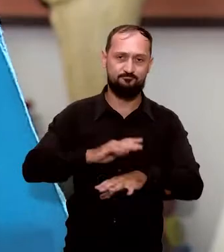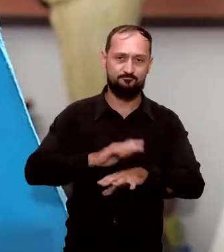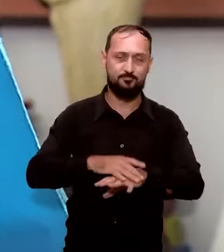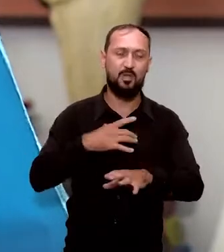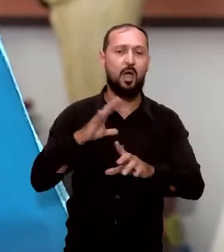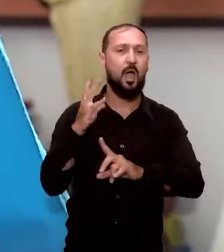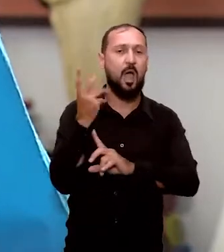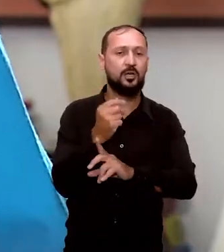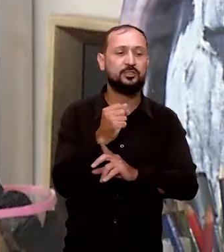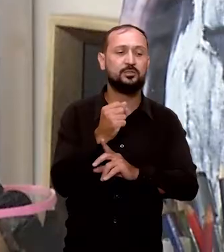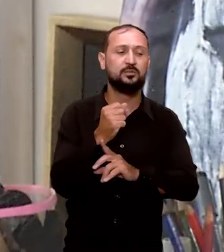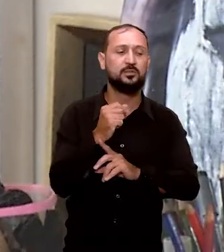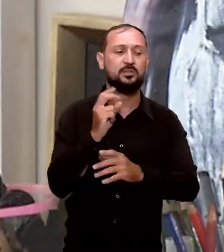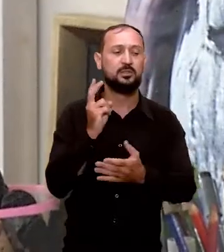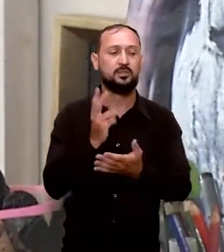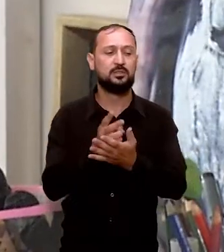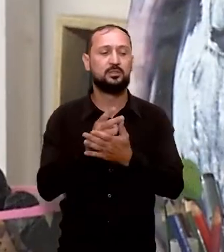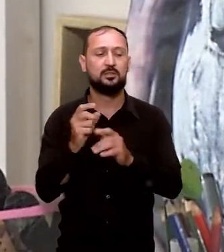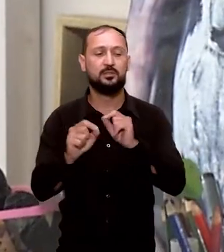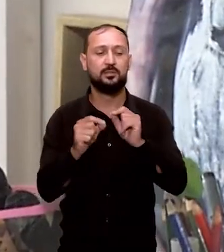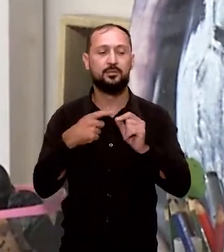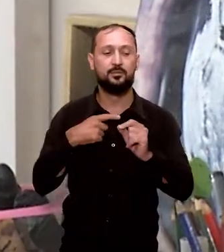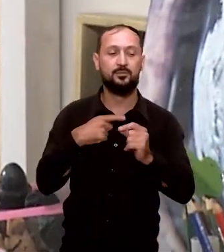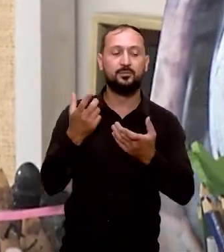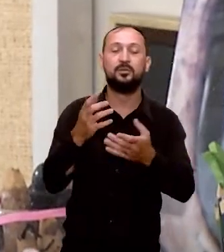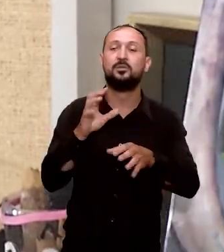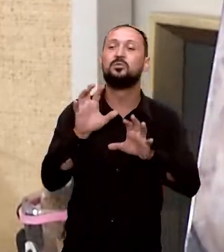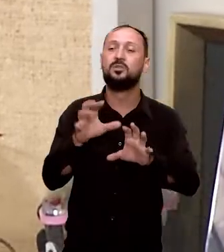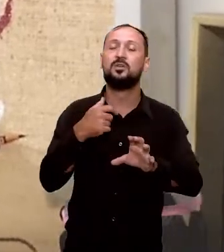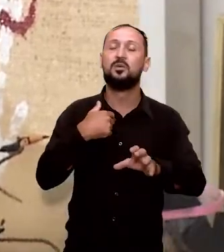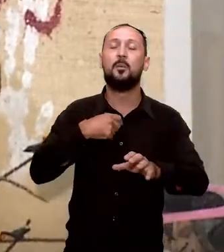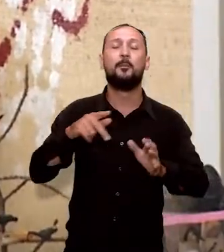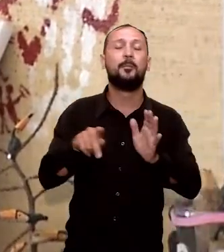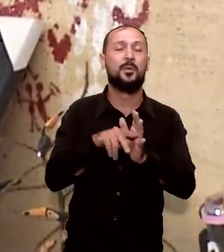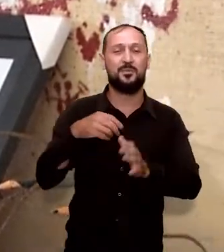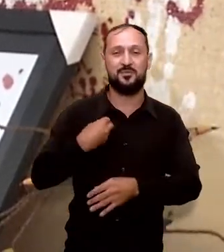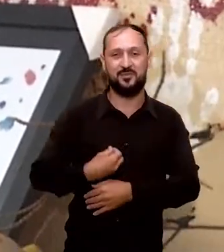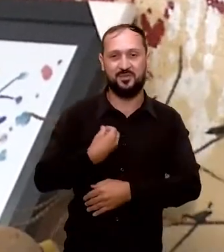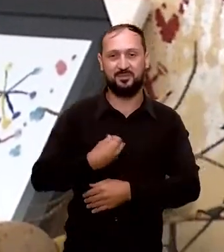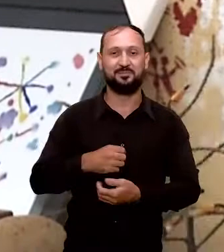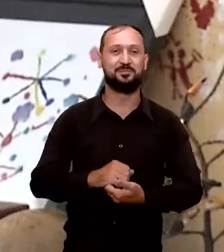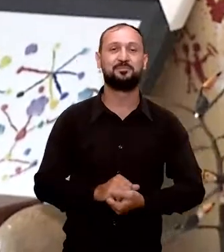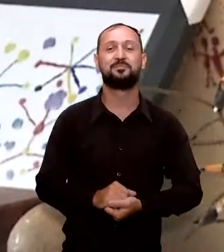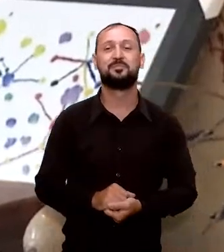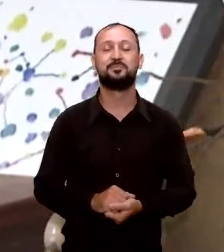autoral. A arte sempre foi o meu oxigênio, né?